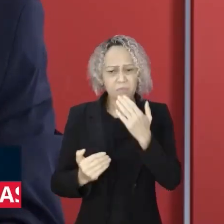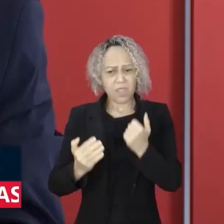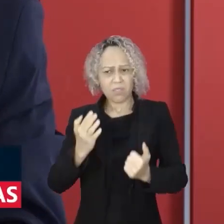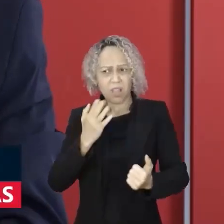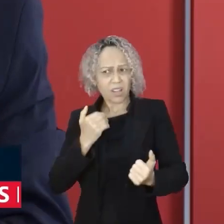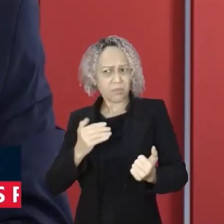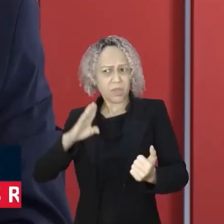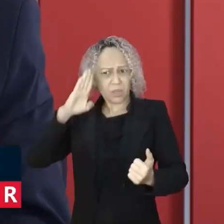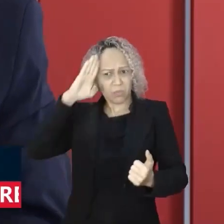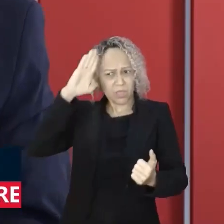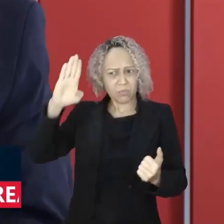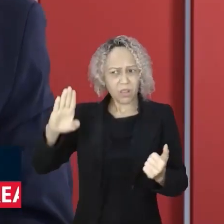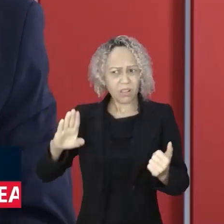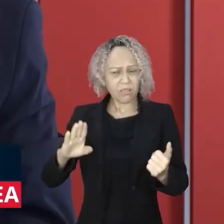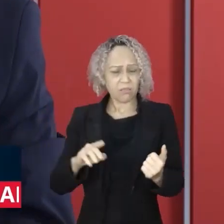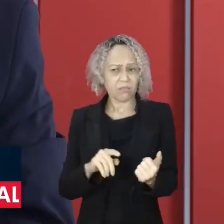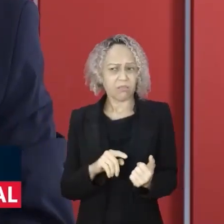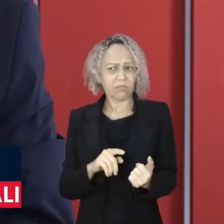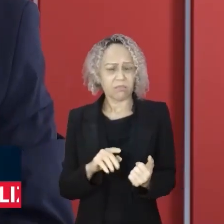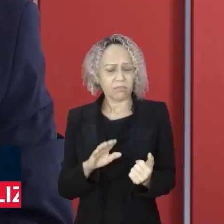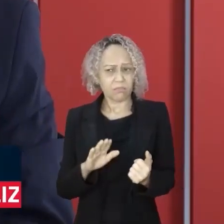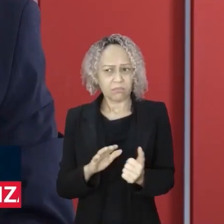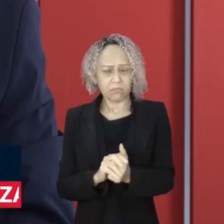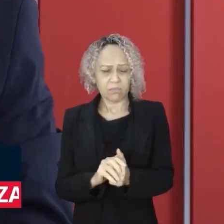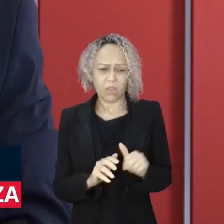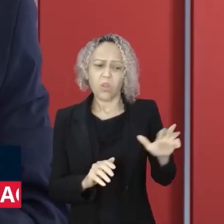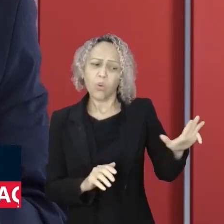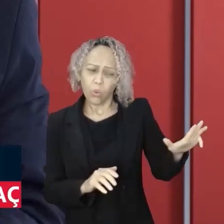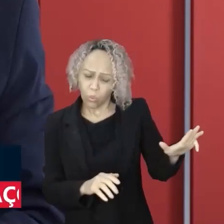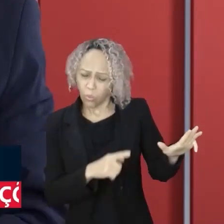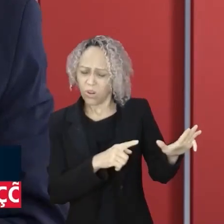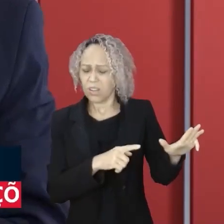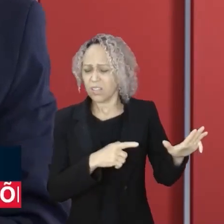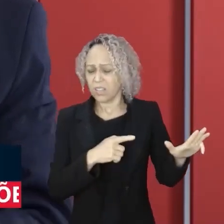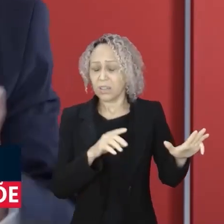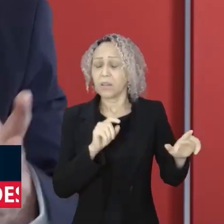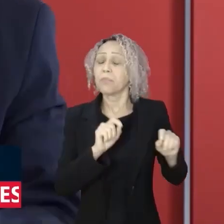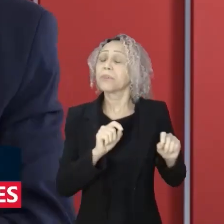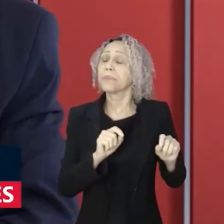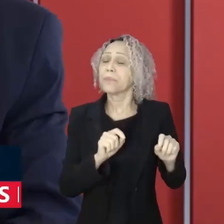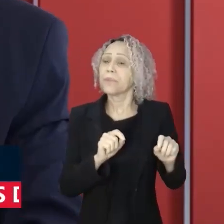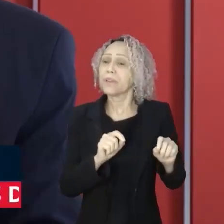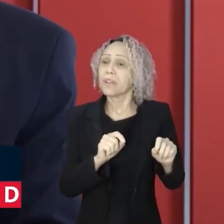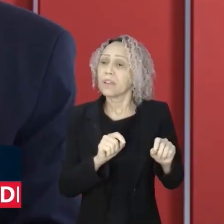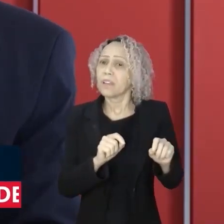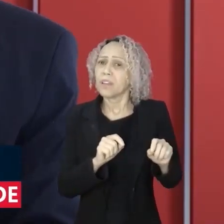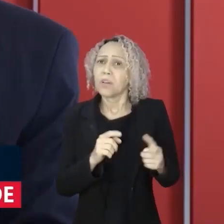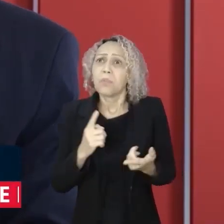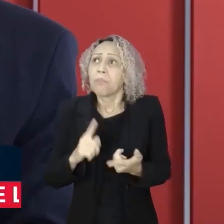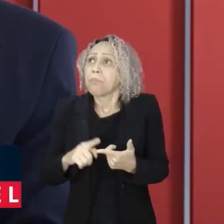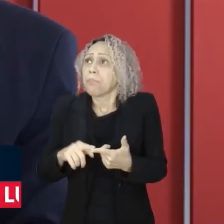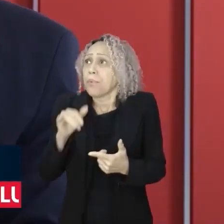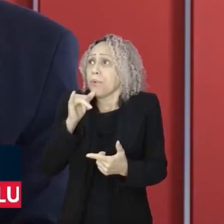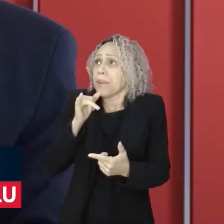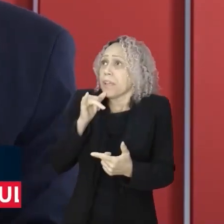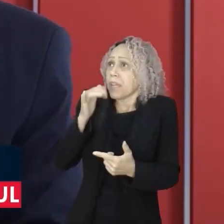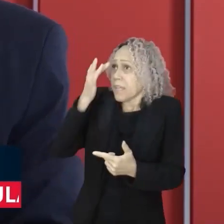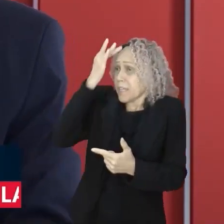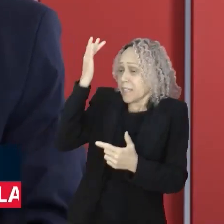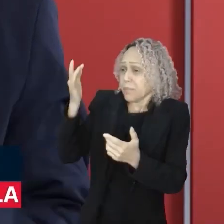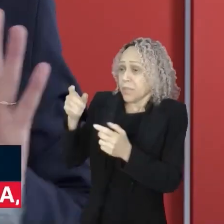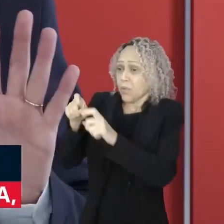para as pessoas. E aí o que me incomoda o Lula também. Como é que as pessoas do agro são contra o Lula? Isso já